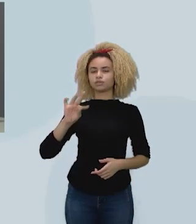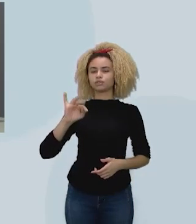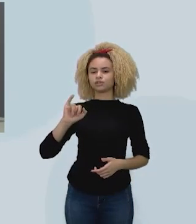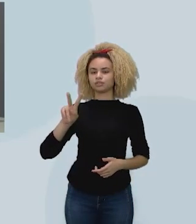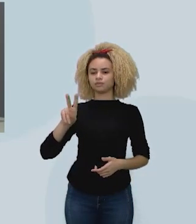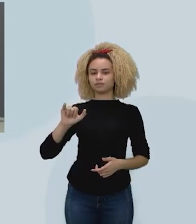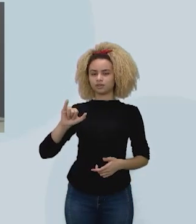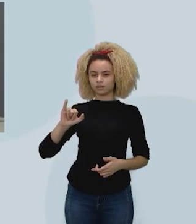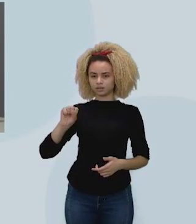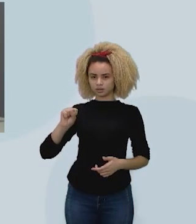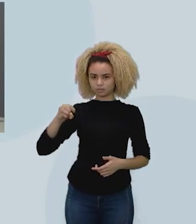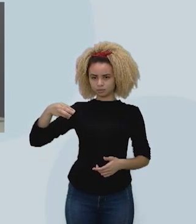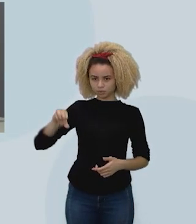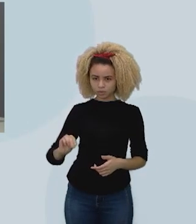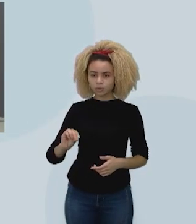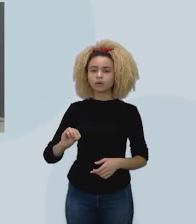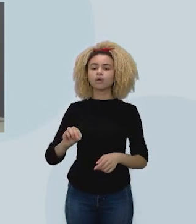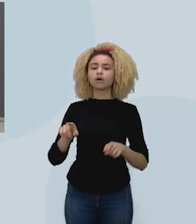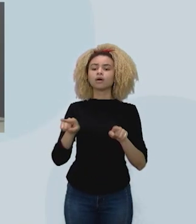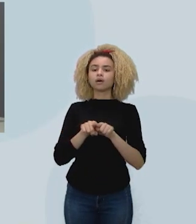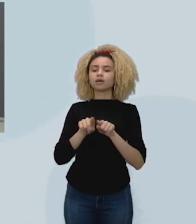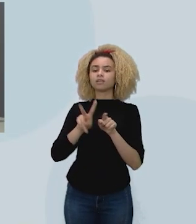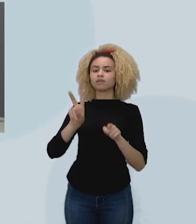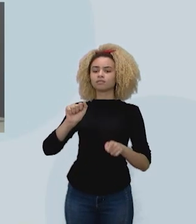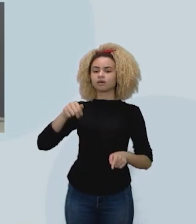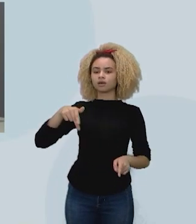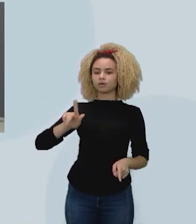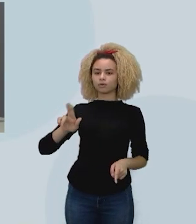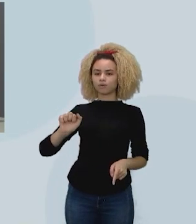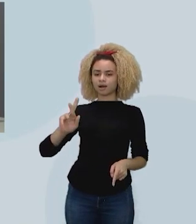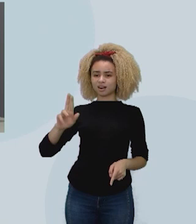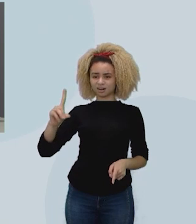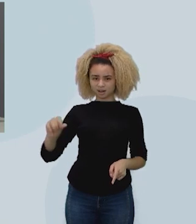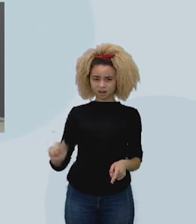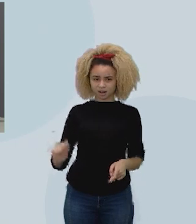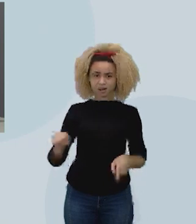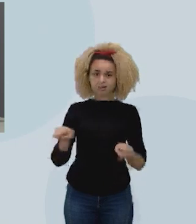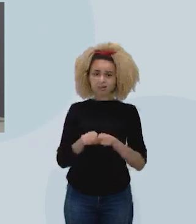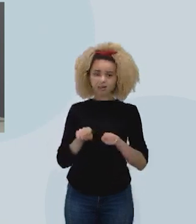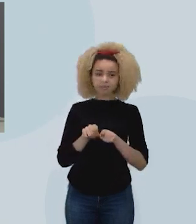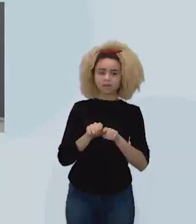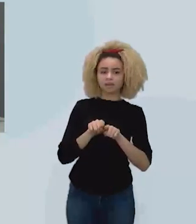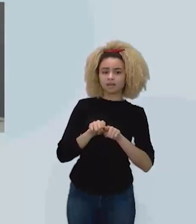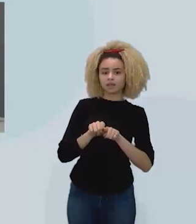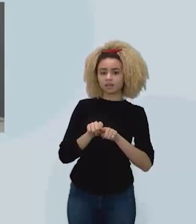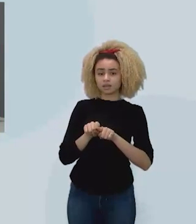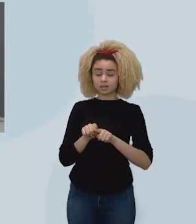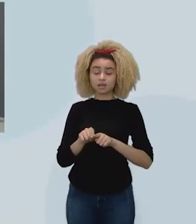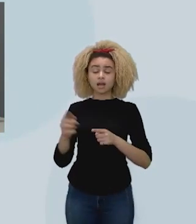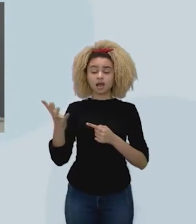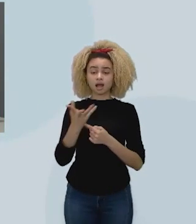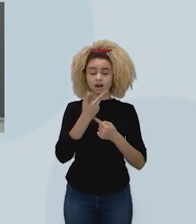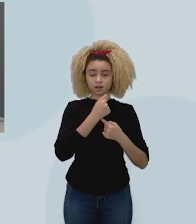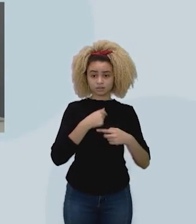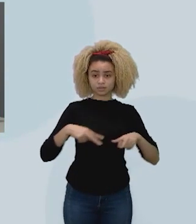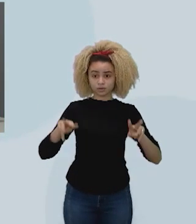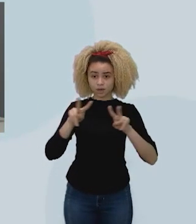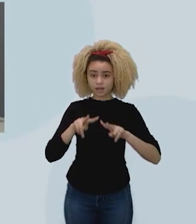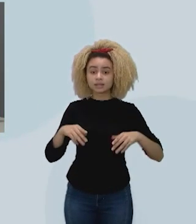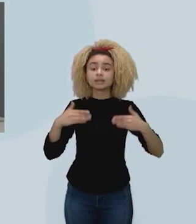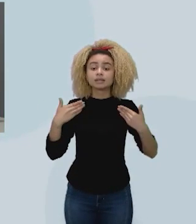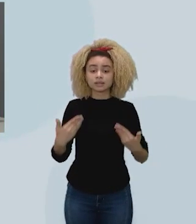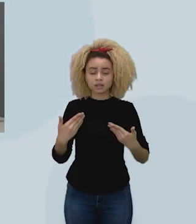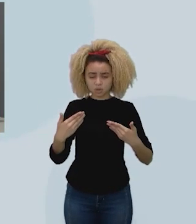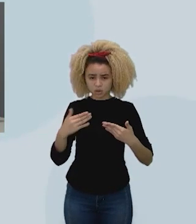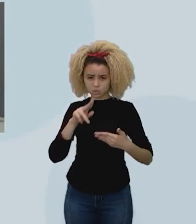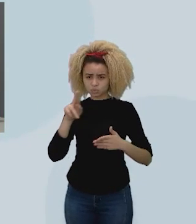certo? Então, gente, né, para os construtivistas, era essencial a criação de uma linguagem por meio de símbolos. Então, eles usam muito a